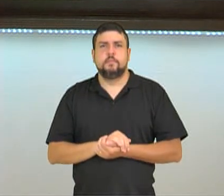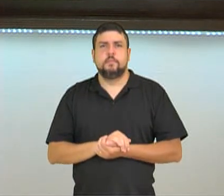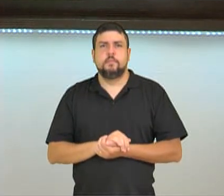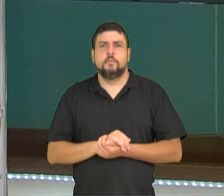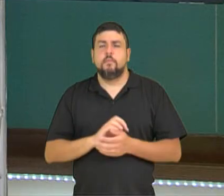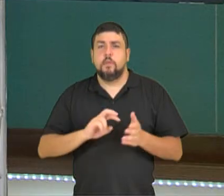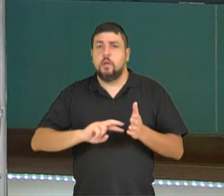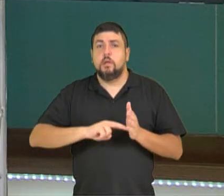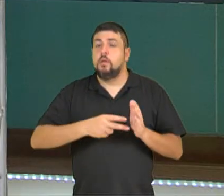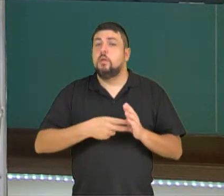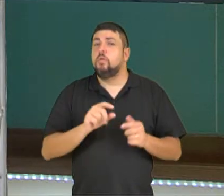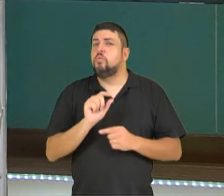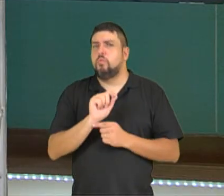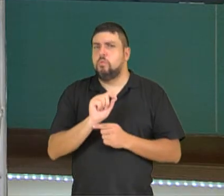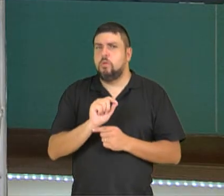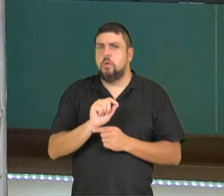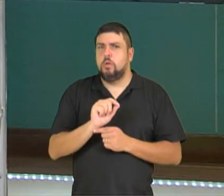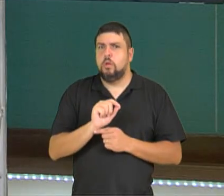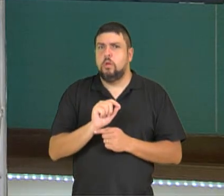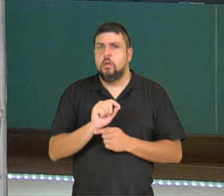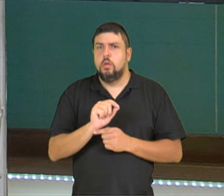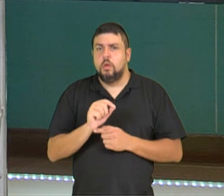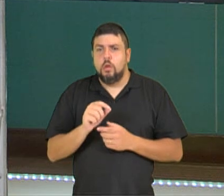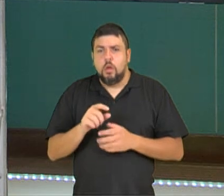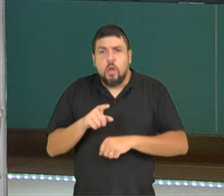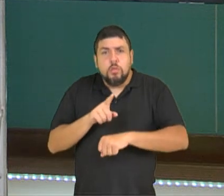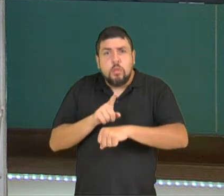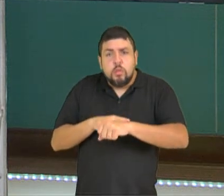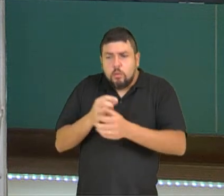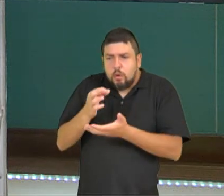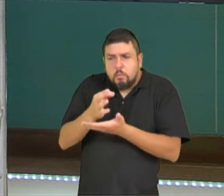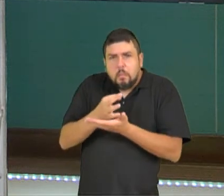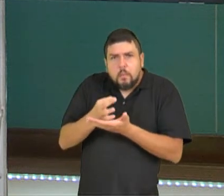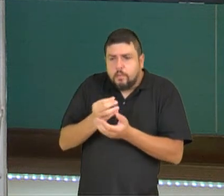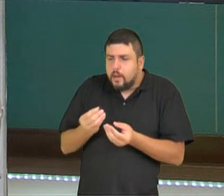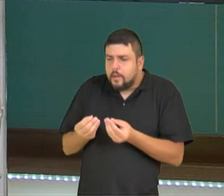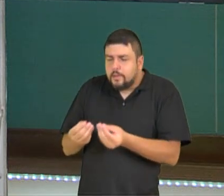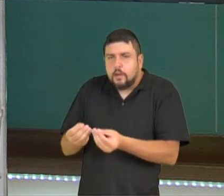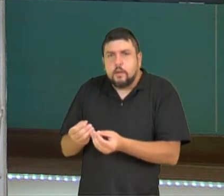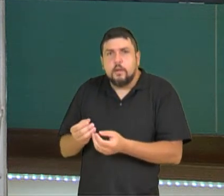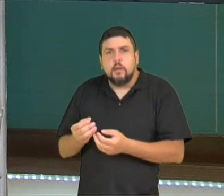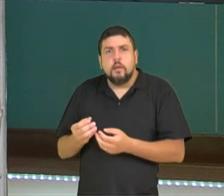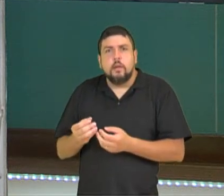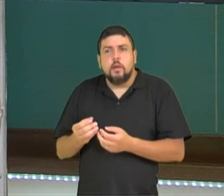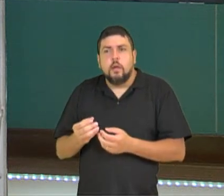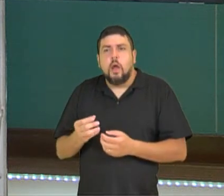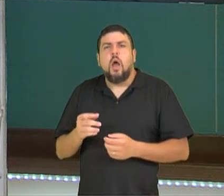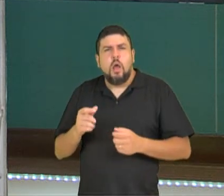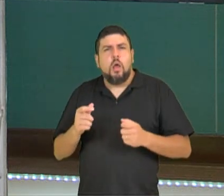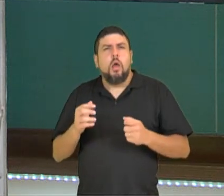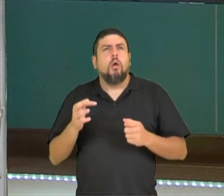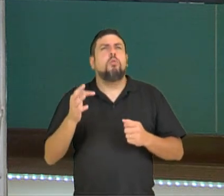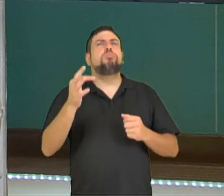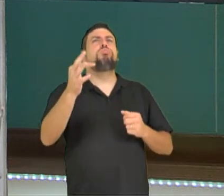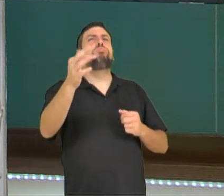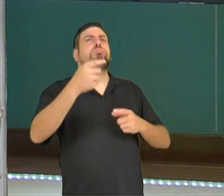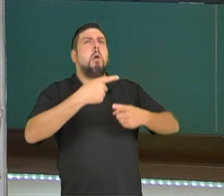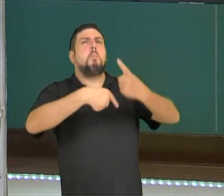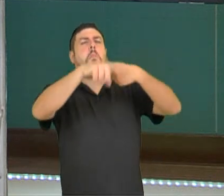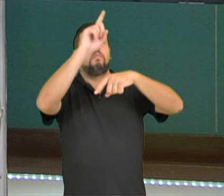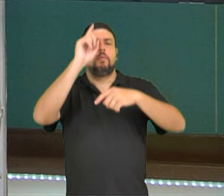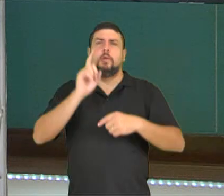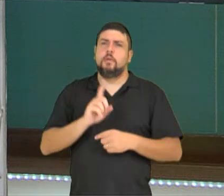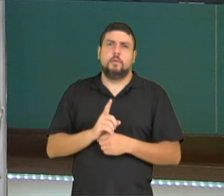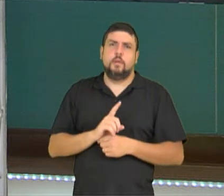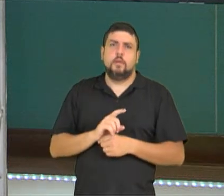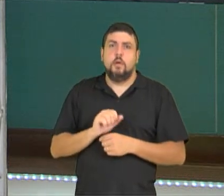Quer dizer que não ajuda a longo prazo, ou seja, dar esmolas é uma ajuda momentânea que pode comprometer